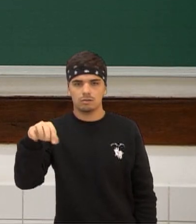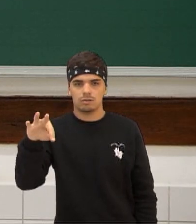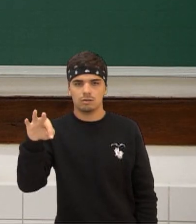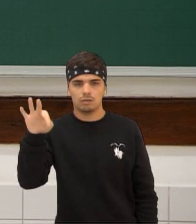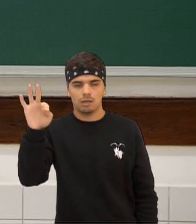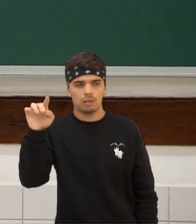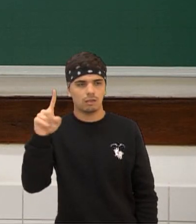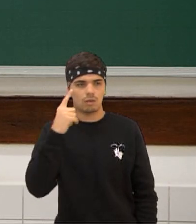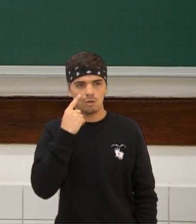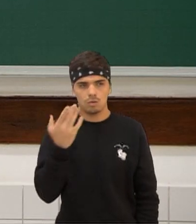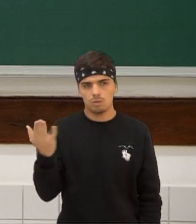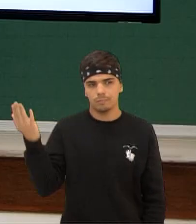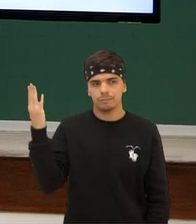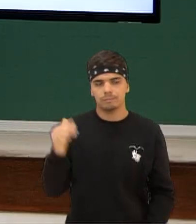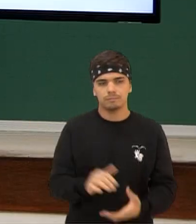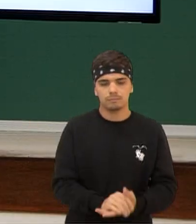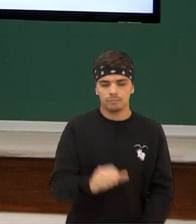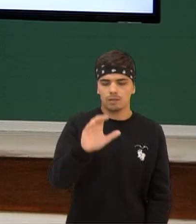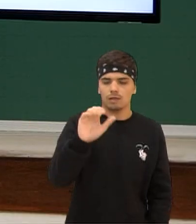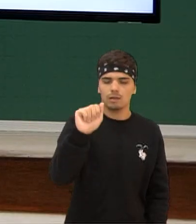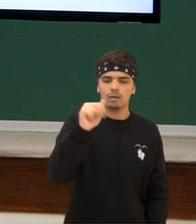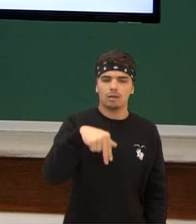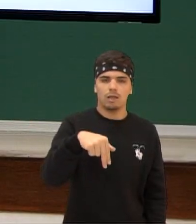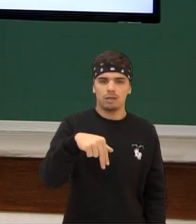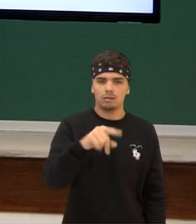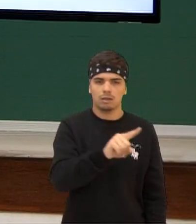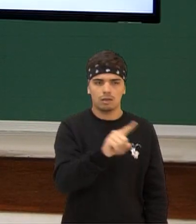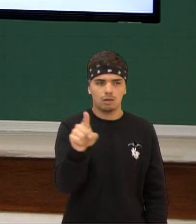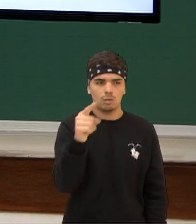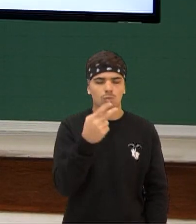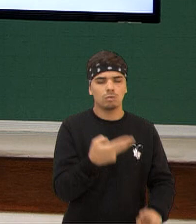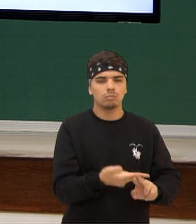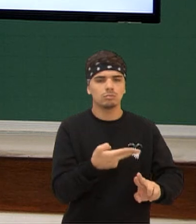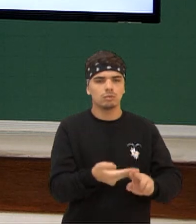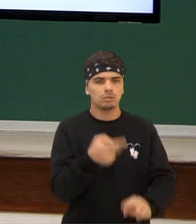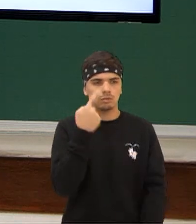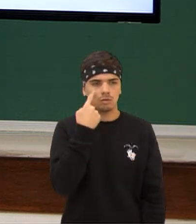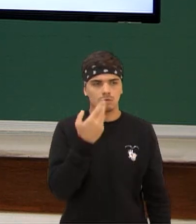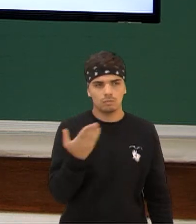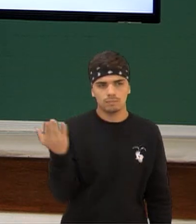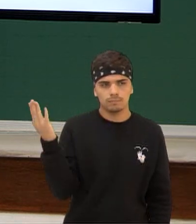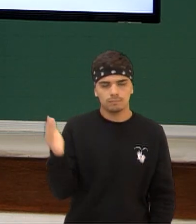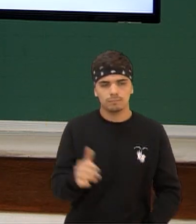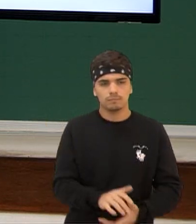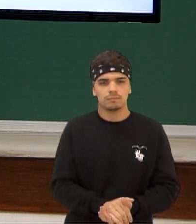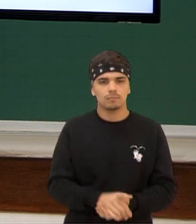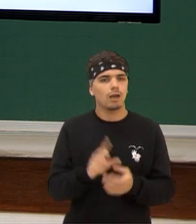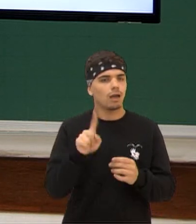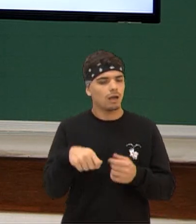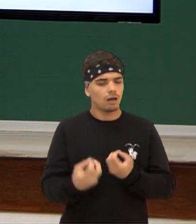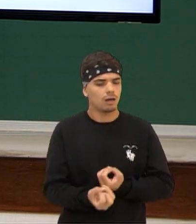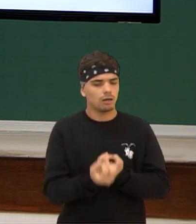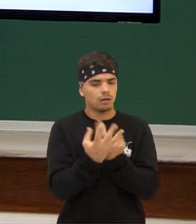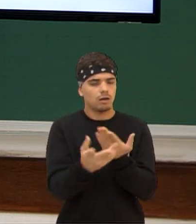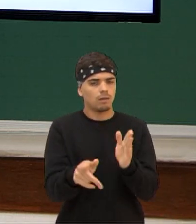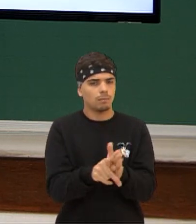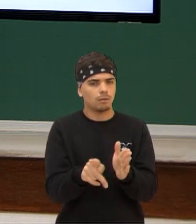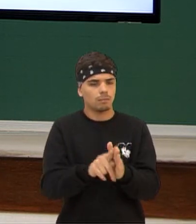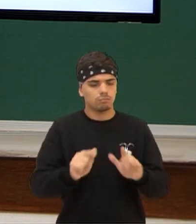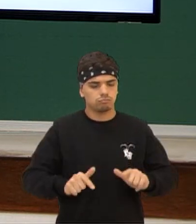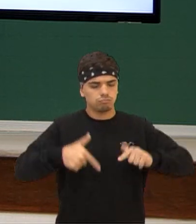já conhece o verbo quer na negativa quente nós usamos o verbo mudar o quê para expressar